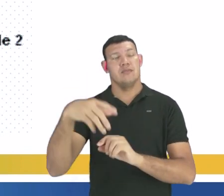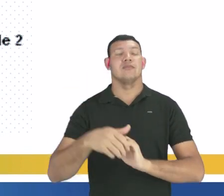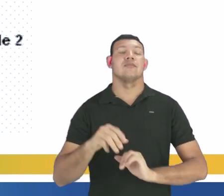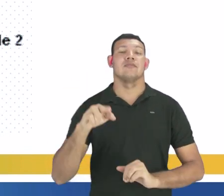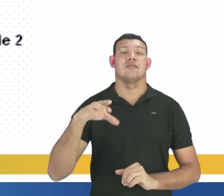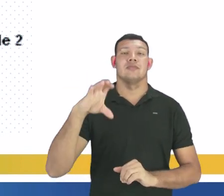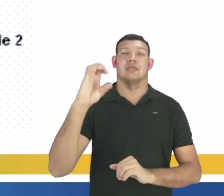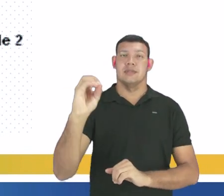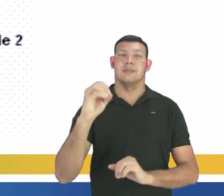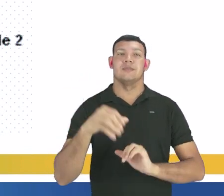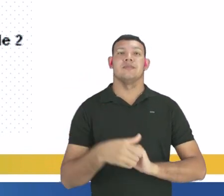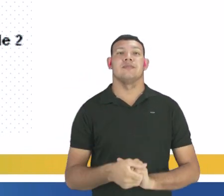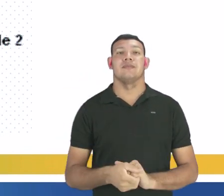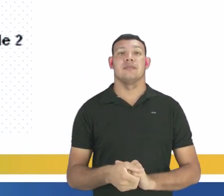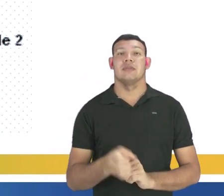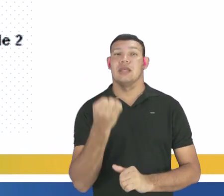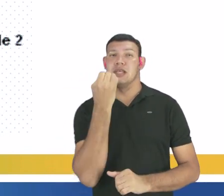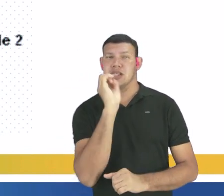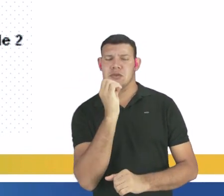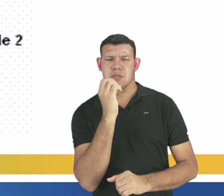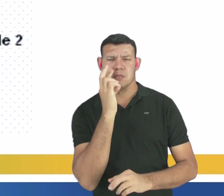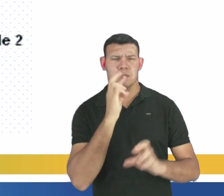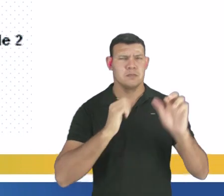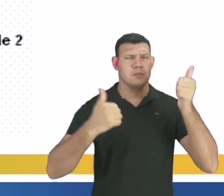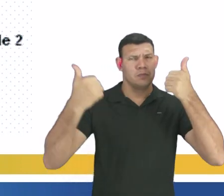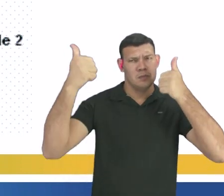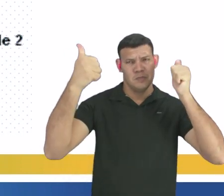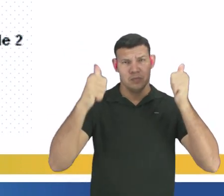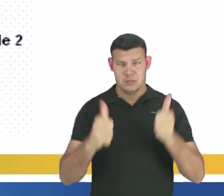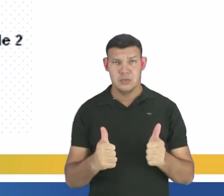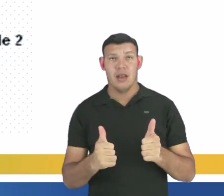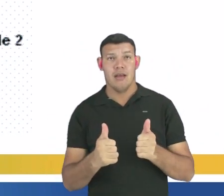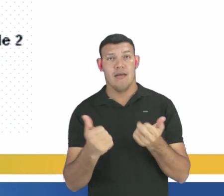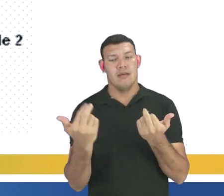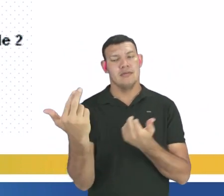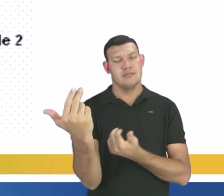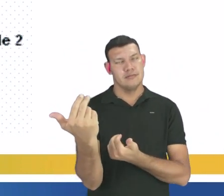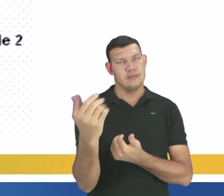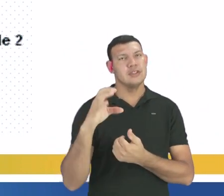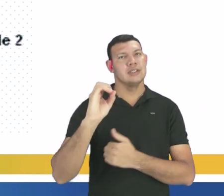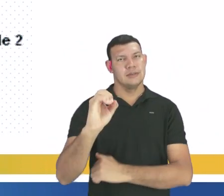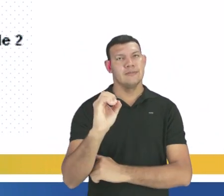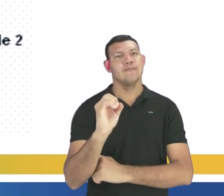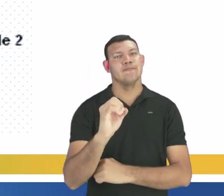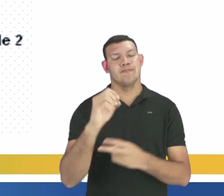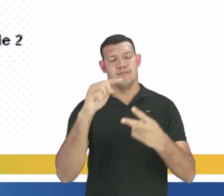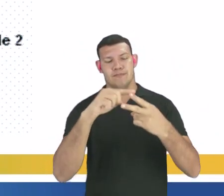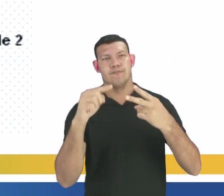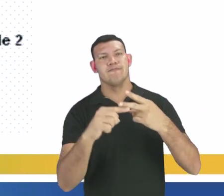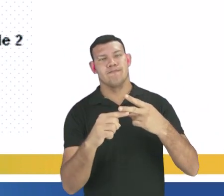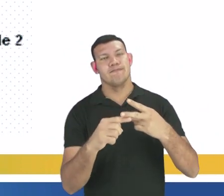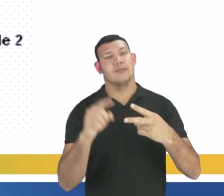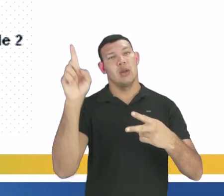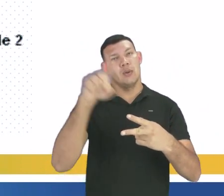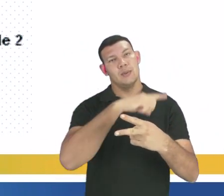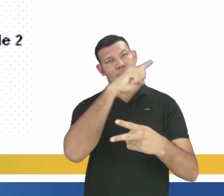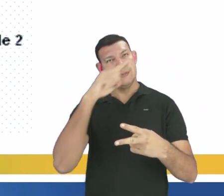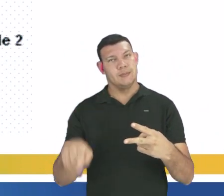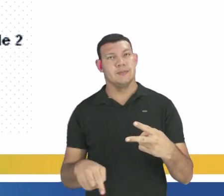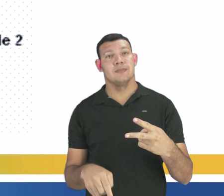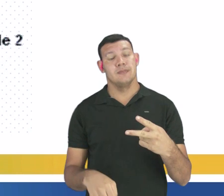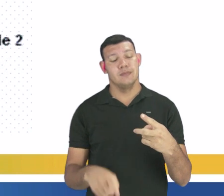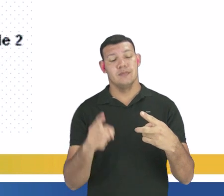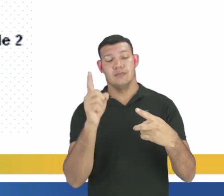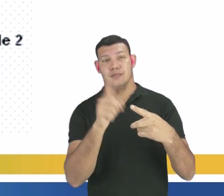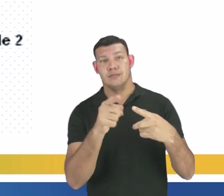quando eu pegar esse x ao quadrado igualar a 0, nós temos duas raízes nulas ou uma